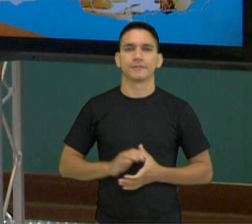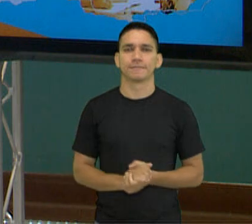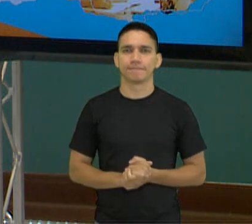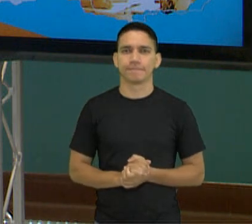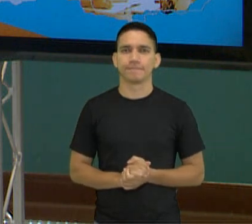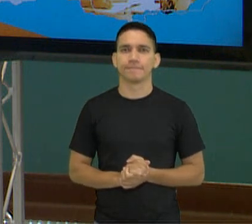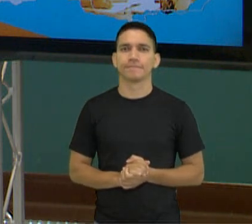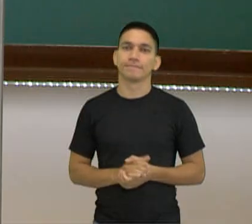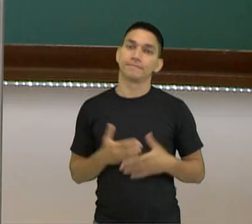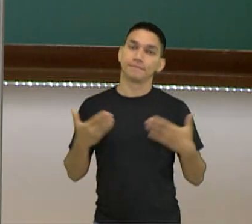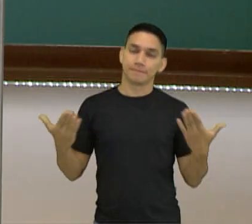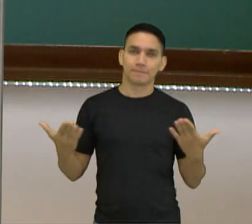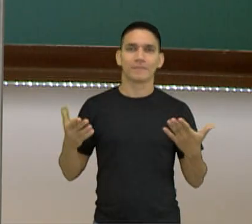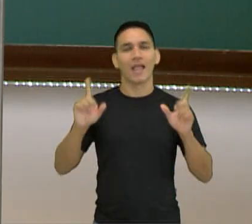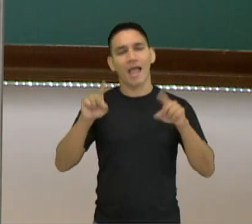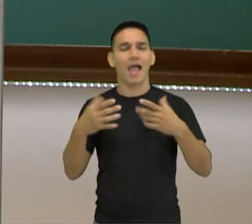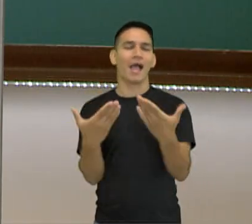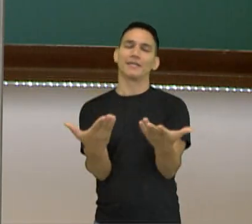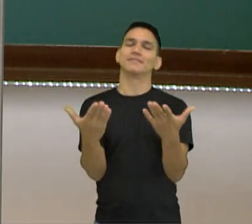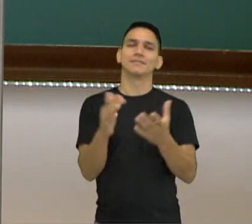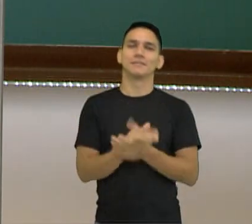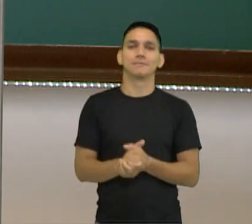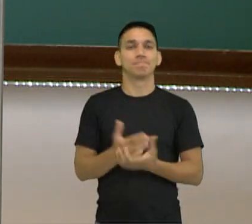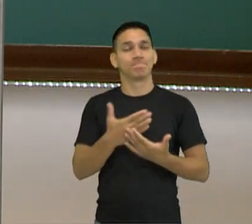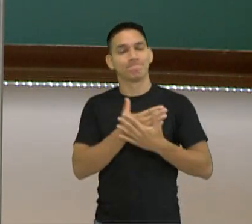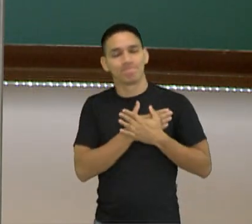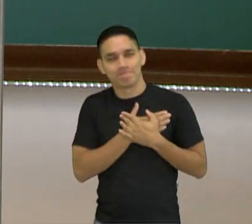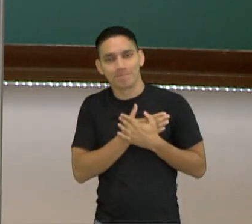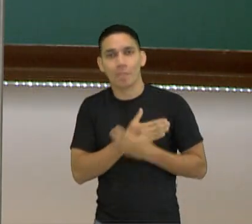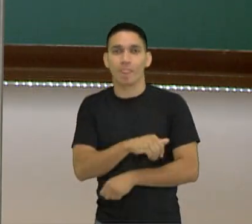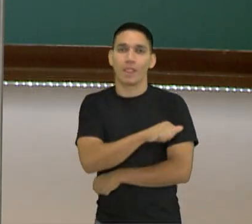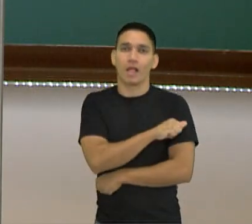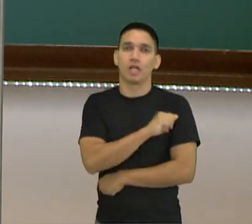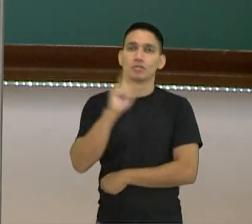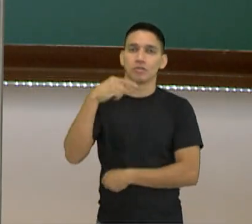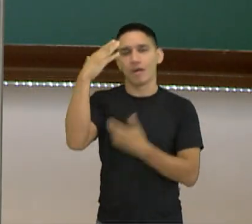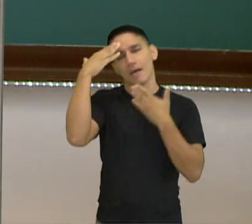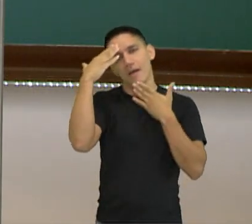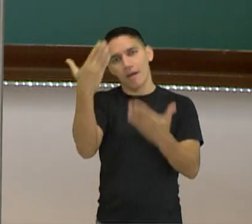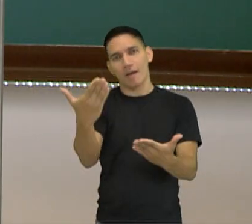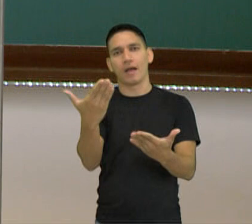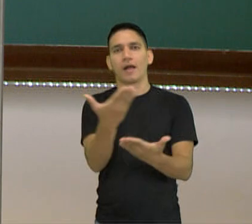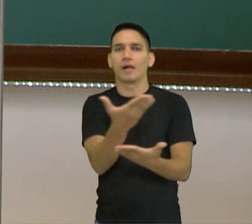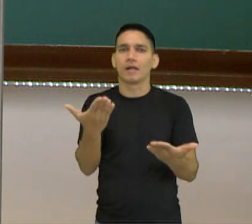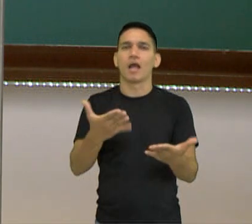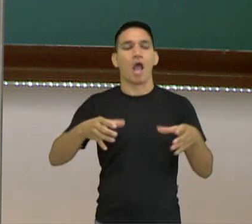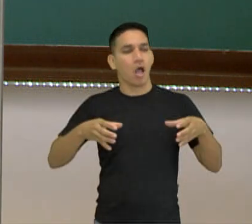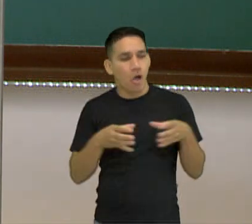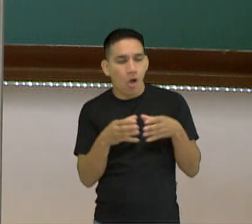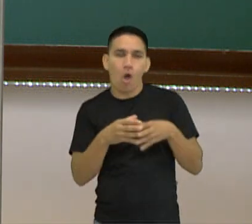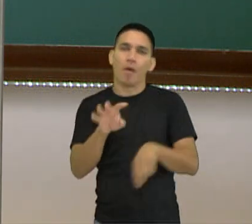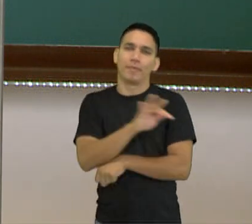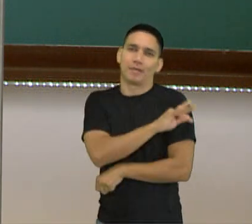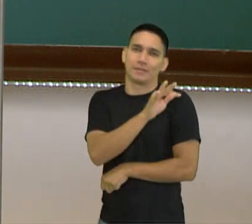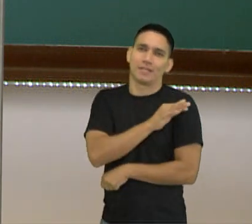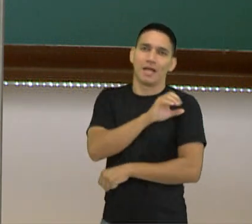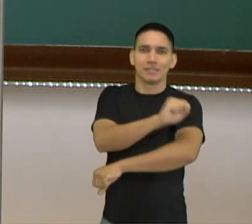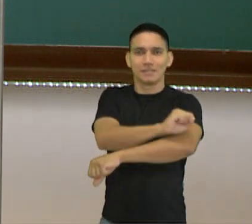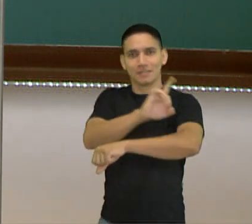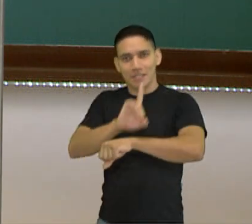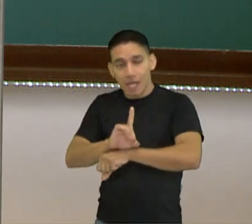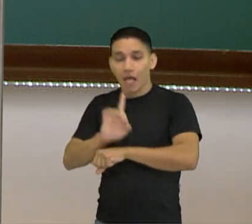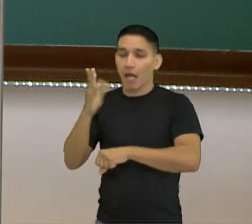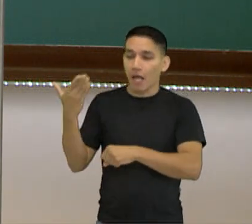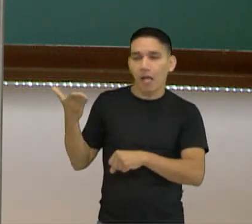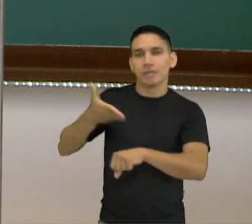atividades. É isso aí, meus estimados alunos, nosso agradecimento aqui para a equipe técnica da sede, da